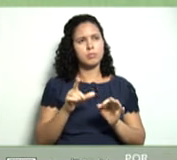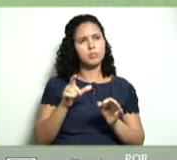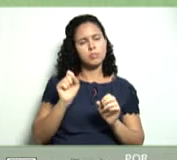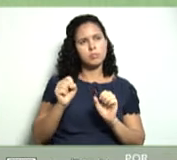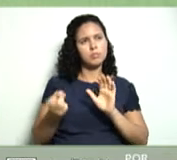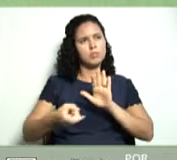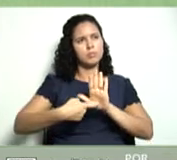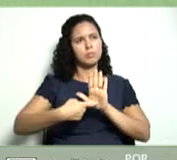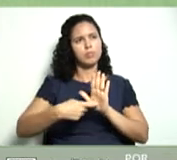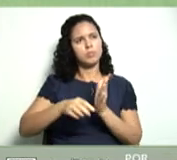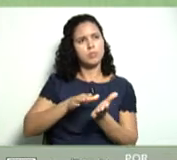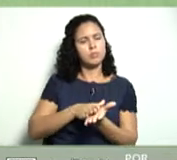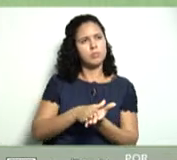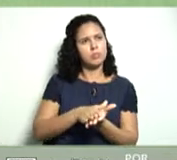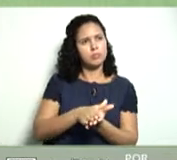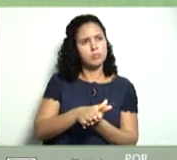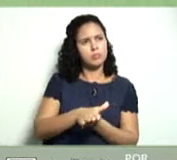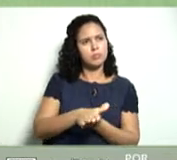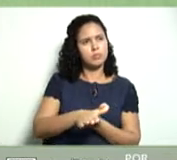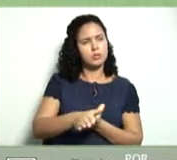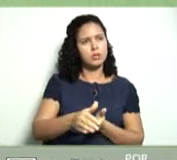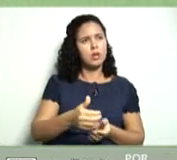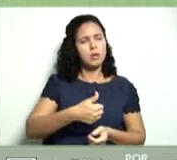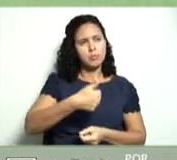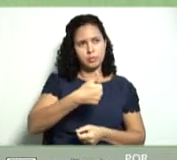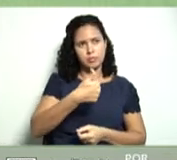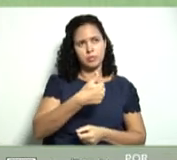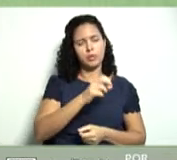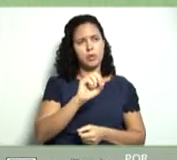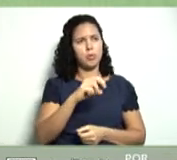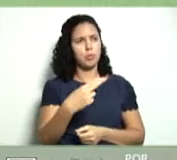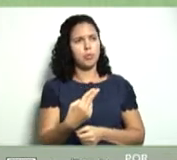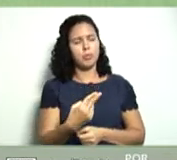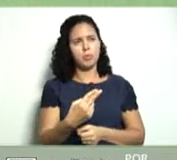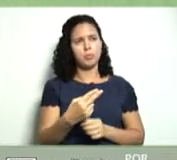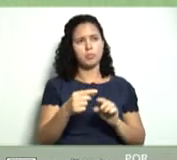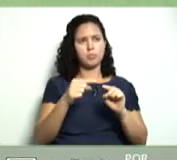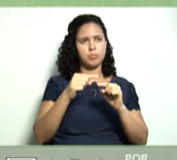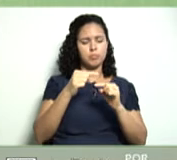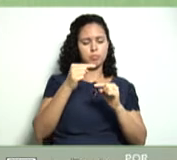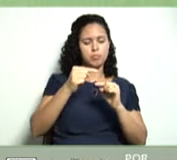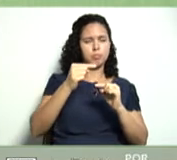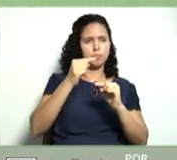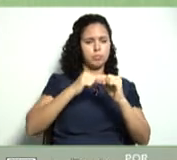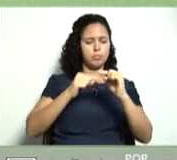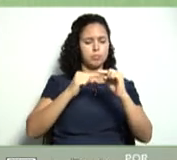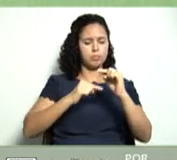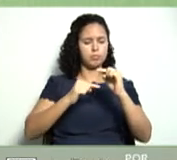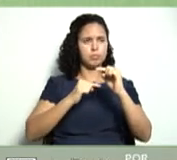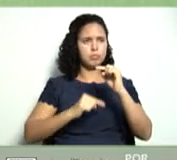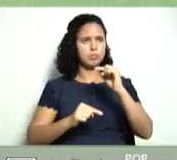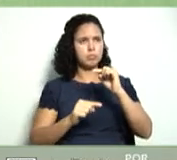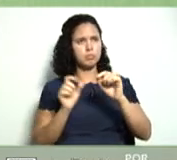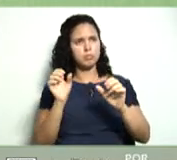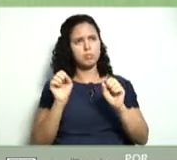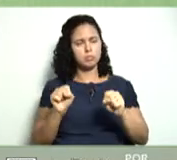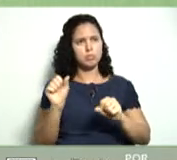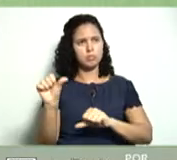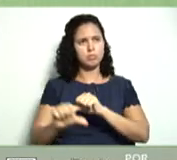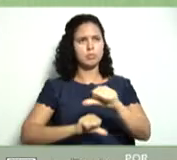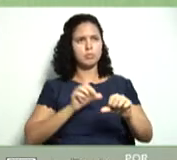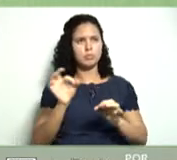a página a página é atual ou imprimir intervalos tudo isso aí pode ser configurado